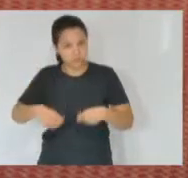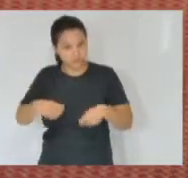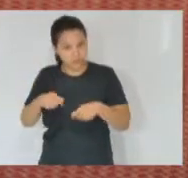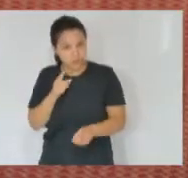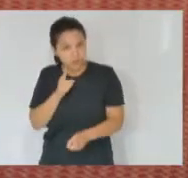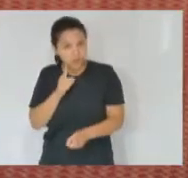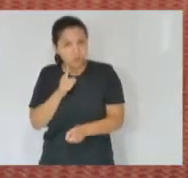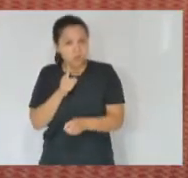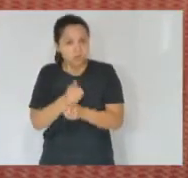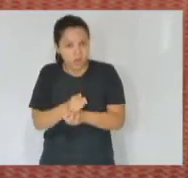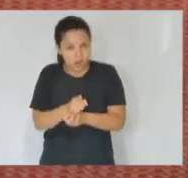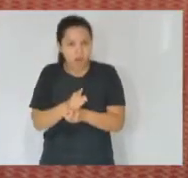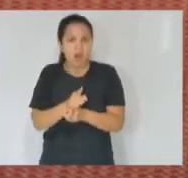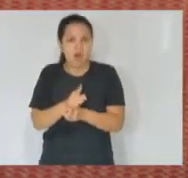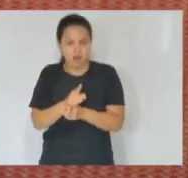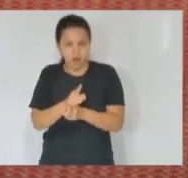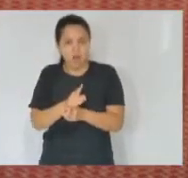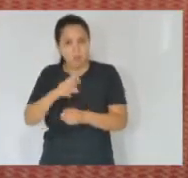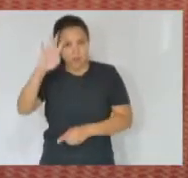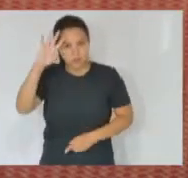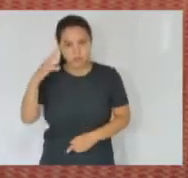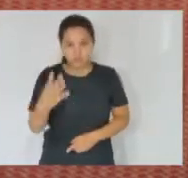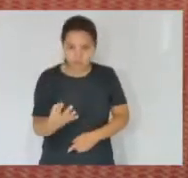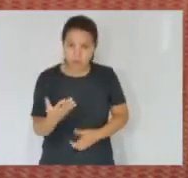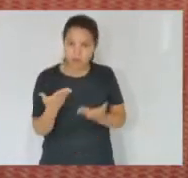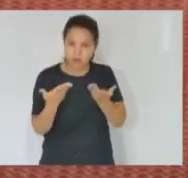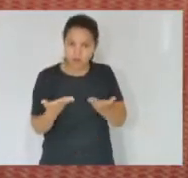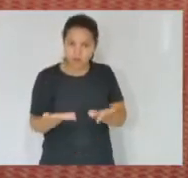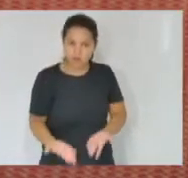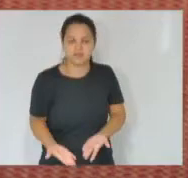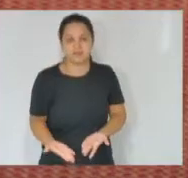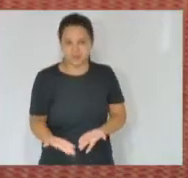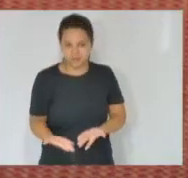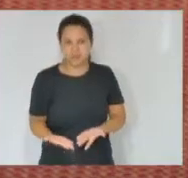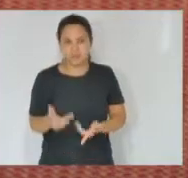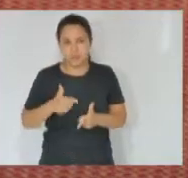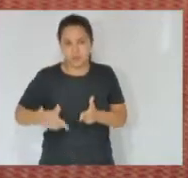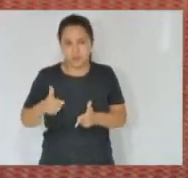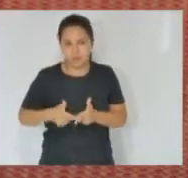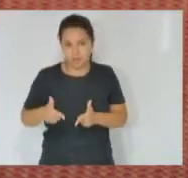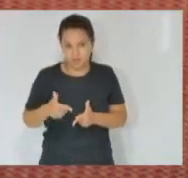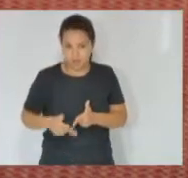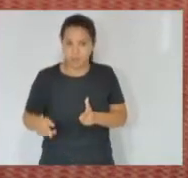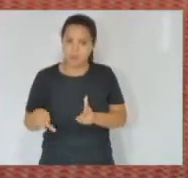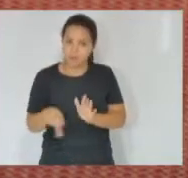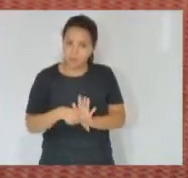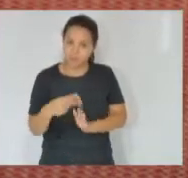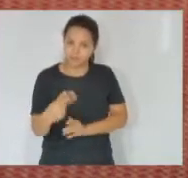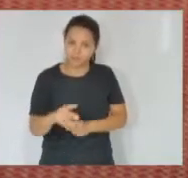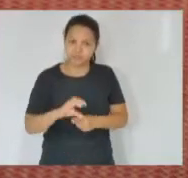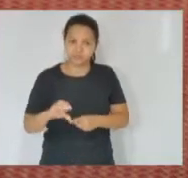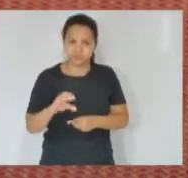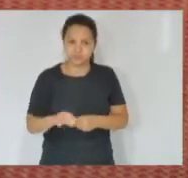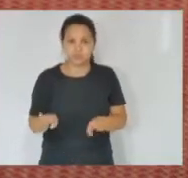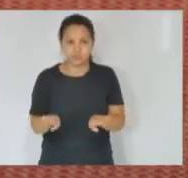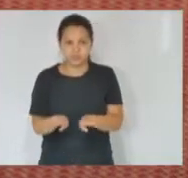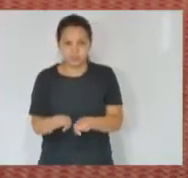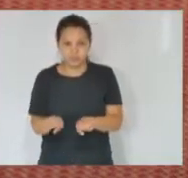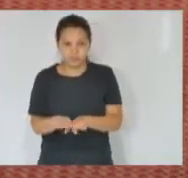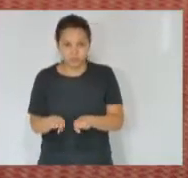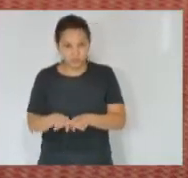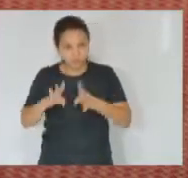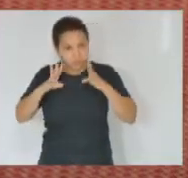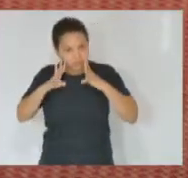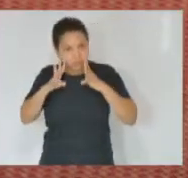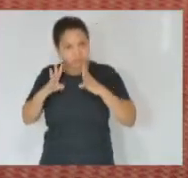solução para esta situação específica de curitibanos, mas que também esse olhar se